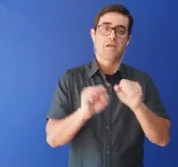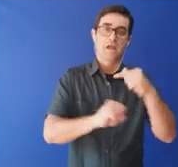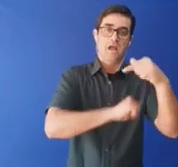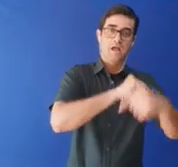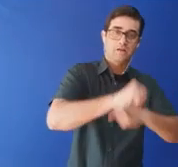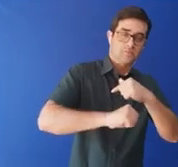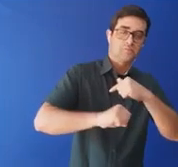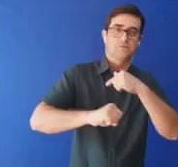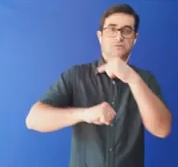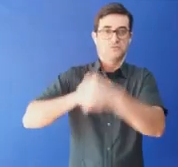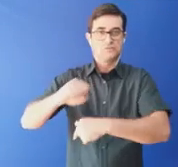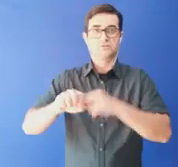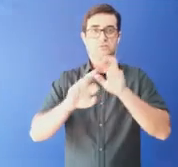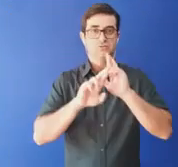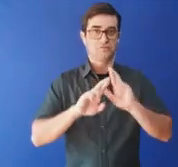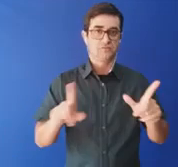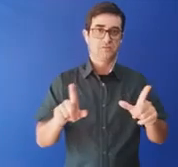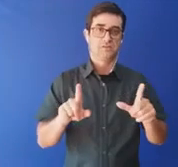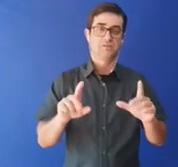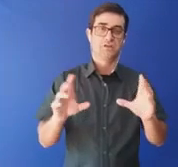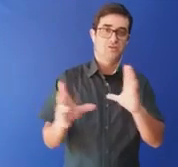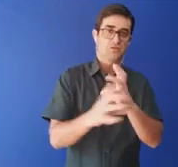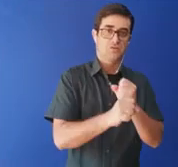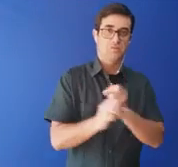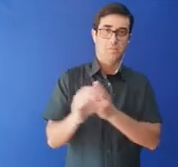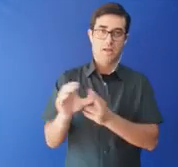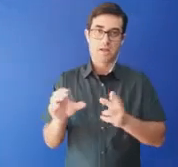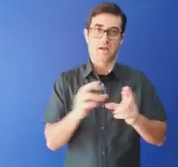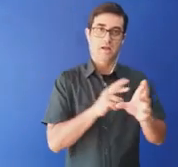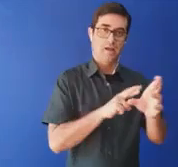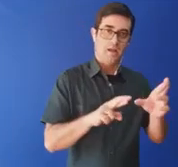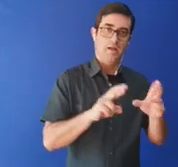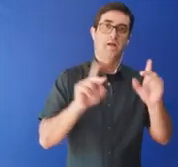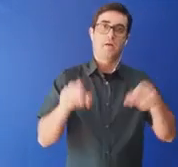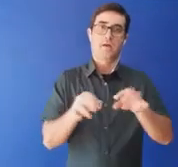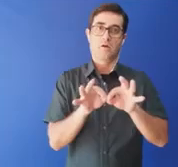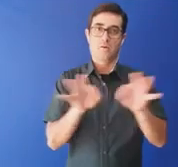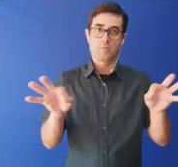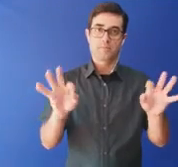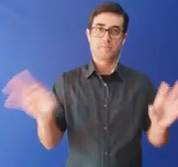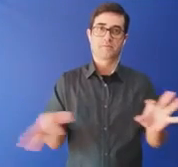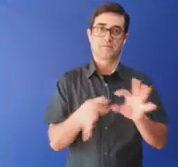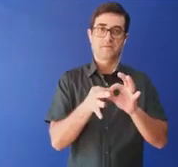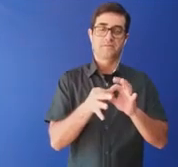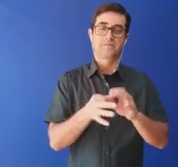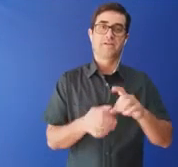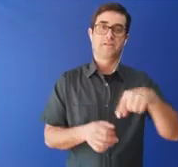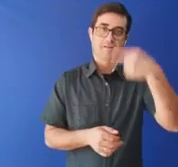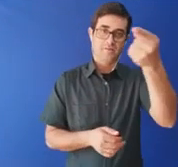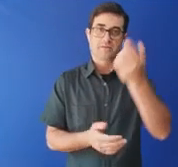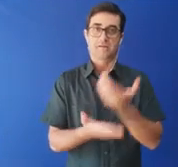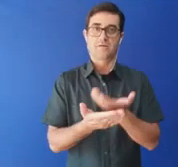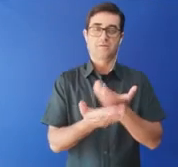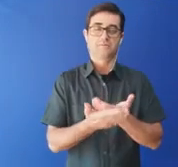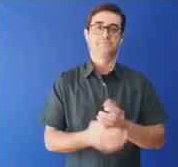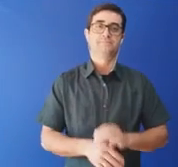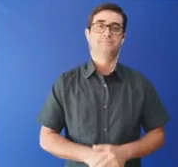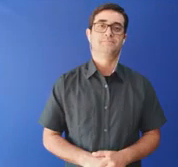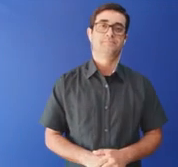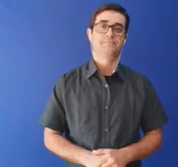caso de átomos diferentes, a soma do raio covalente é o comprimento de ligação. Até a próxima aula.